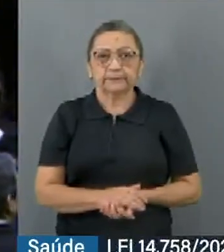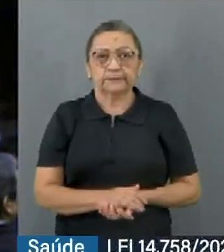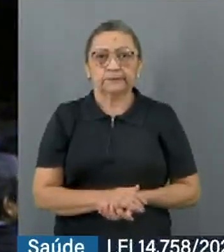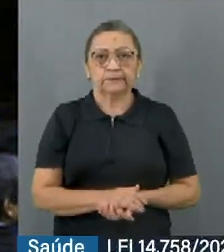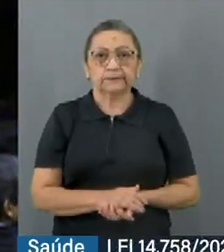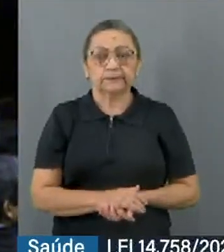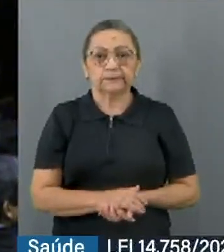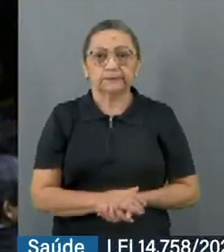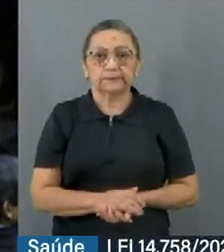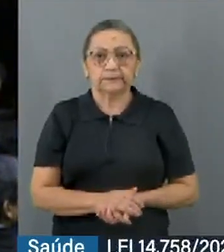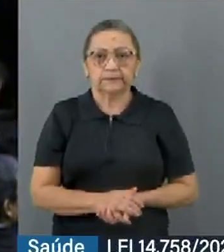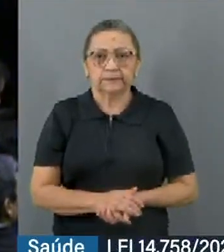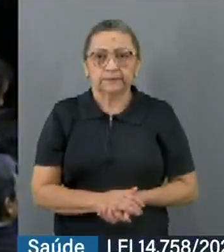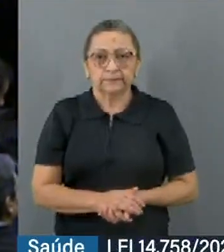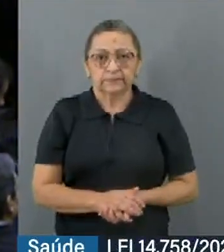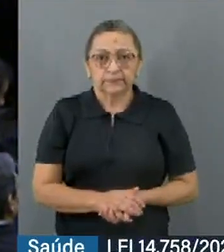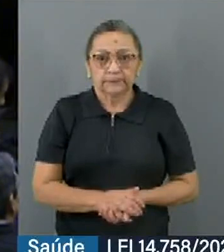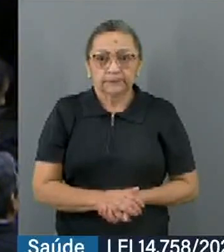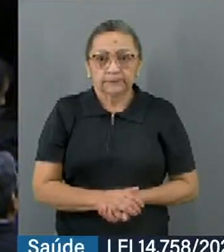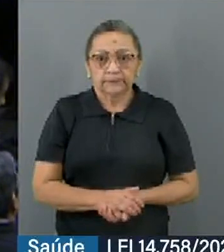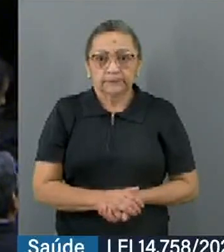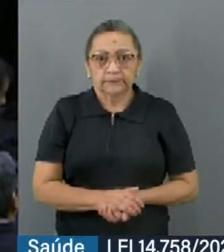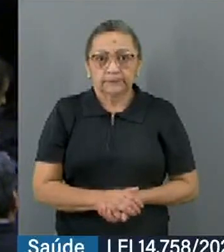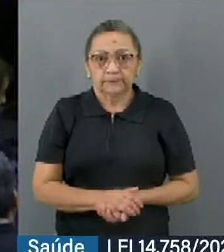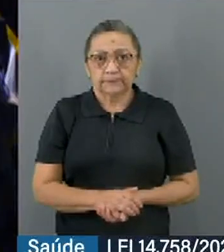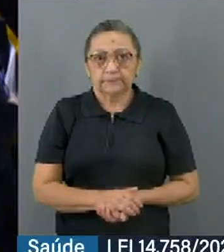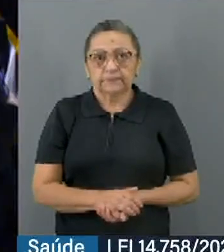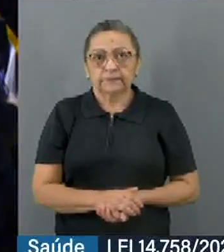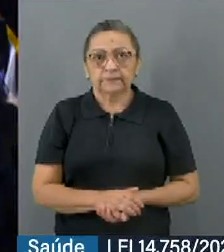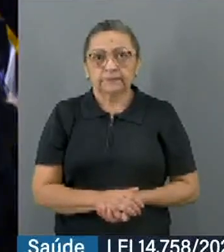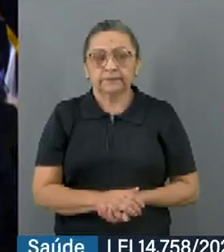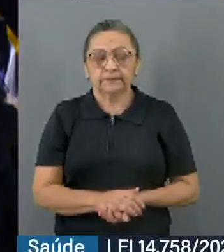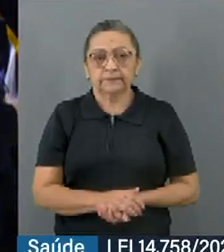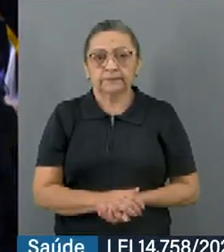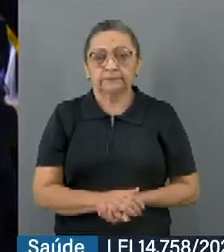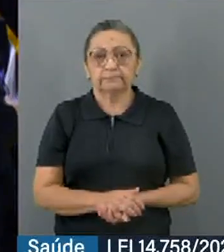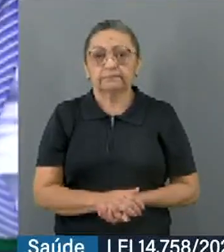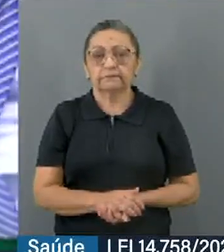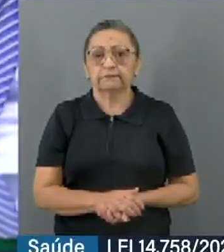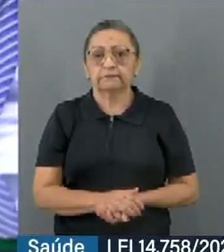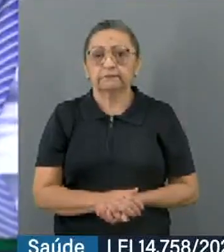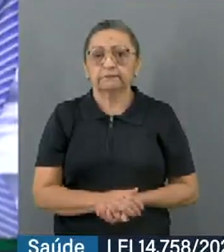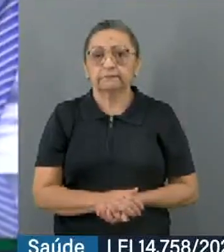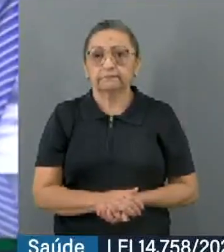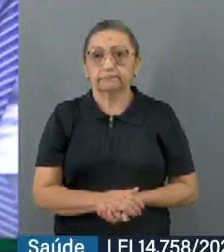Eu, ao tempo...